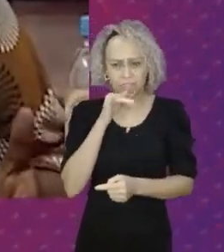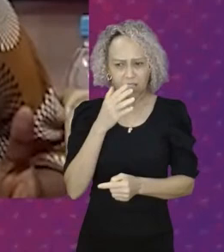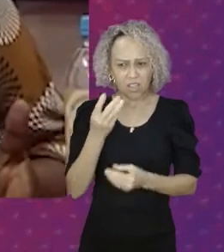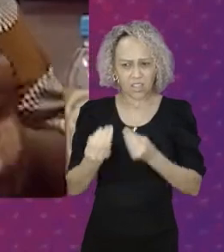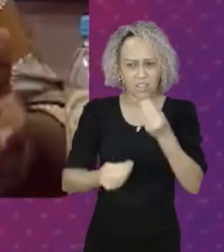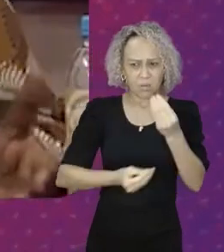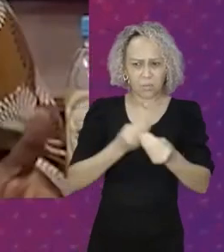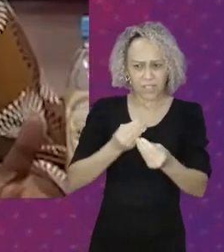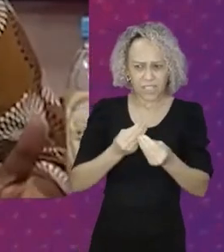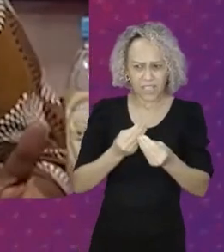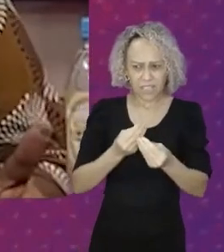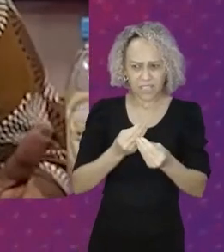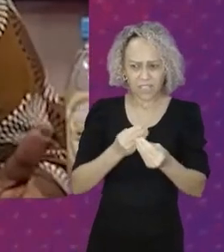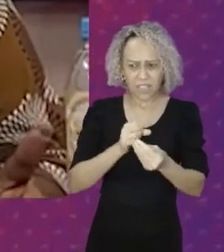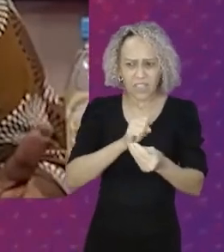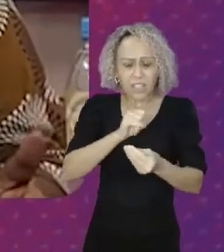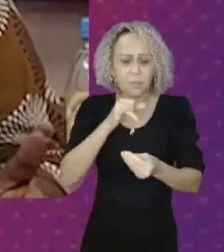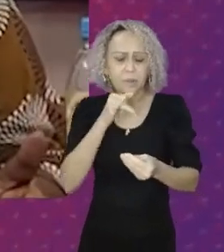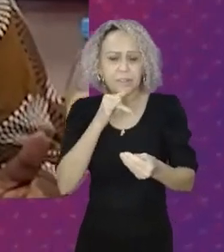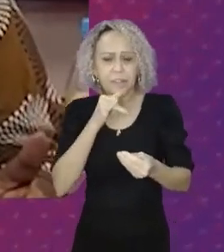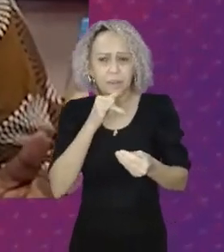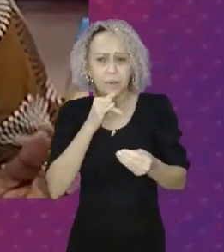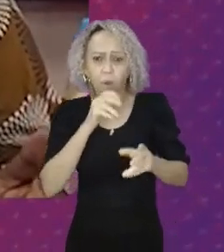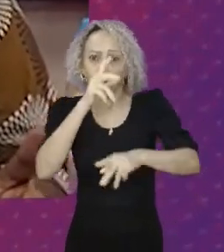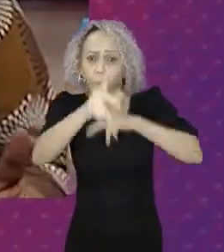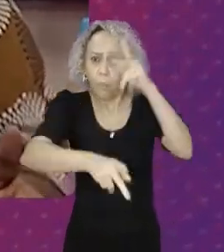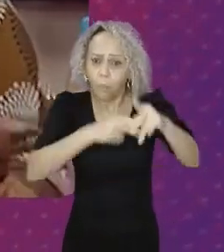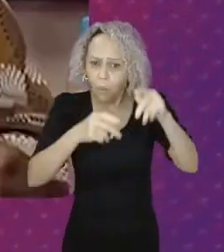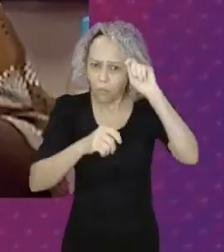população negra se não tiver acesso à educação.